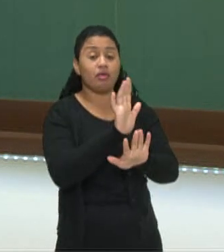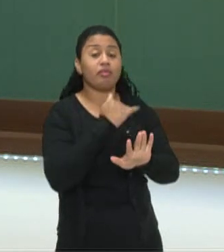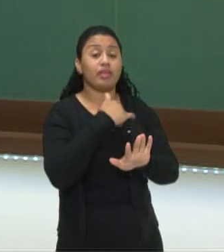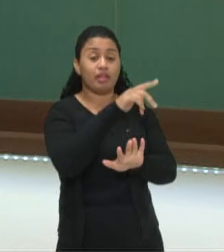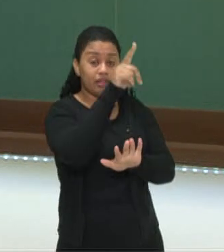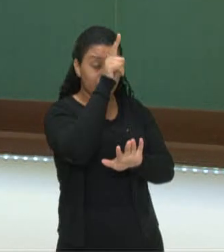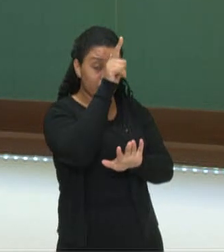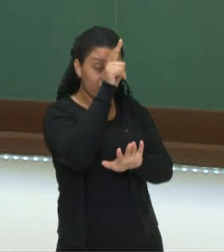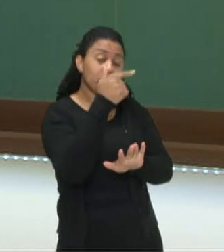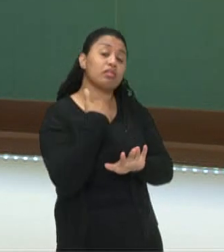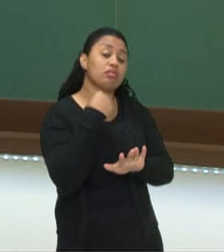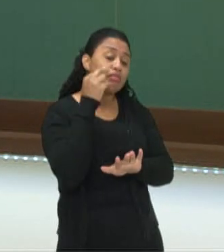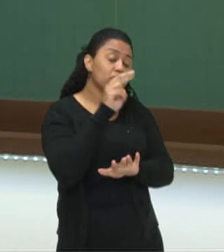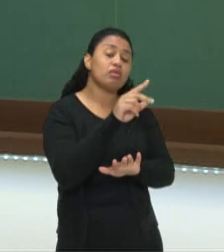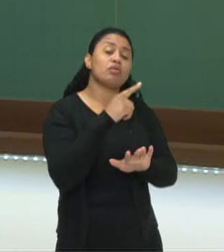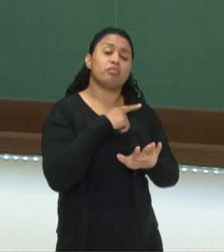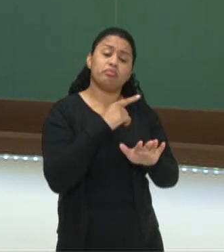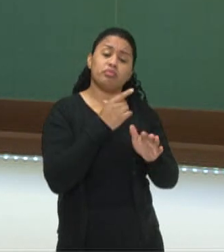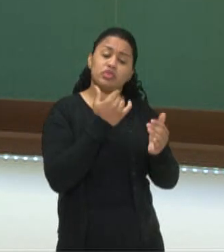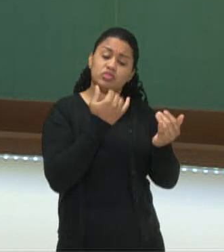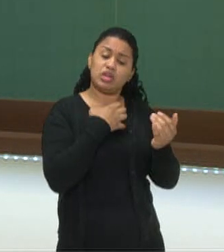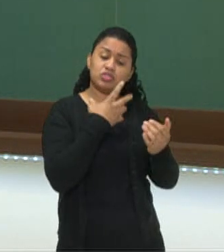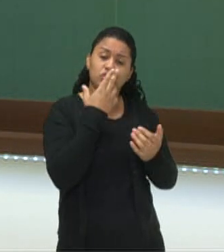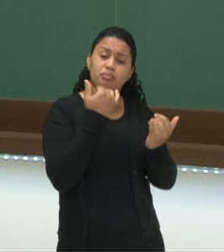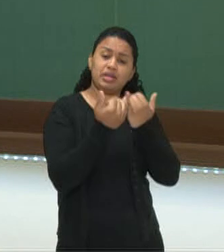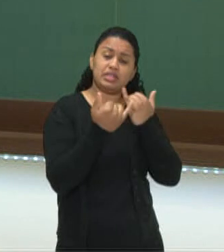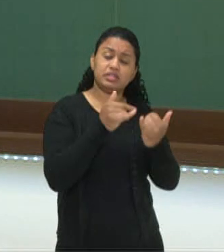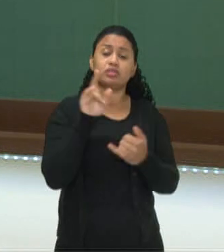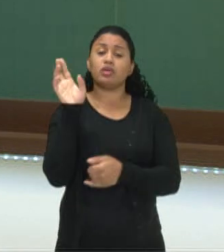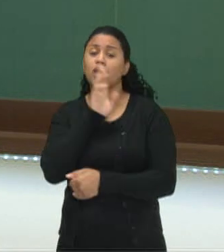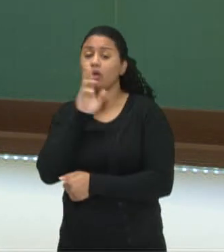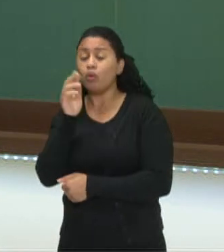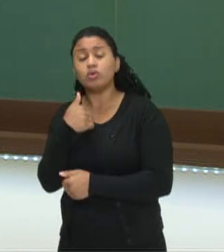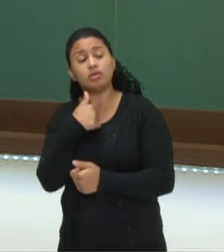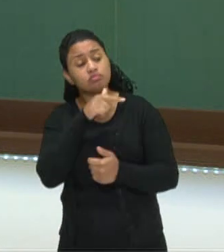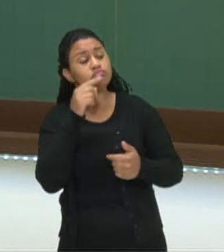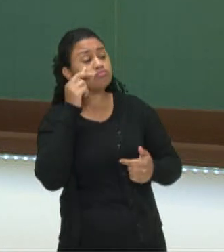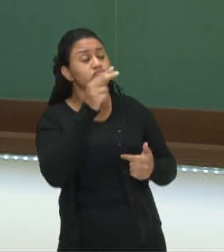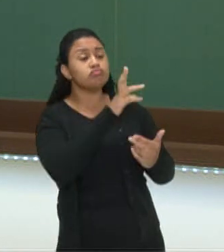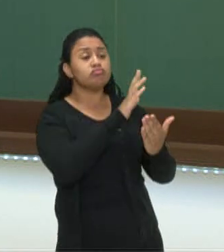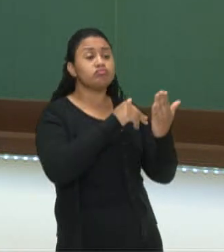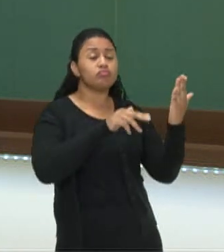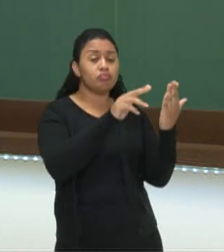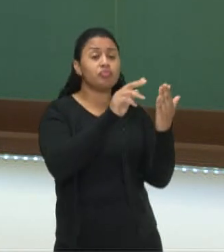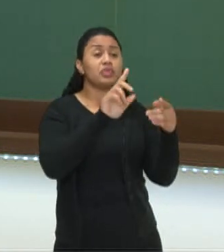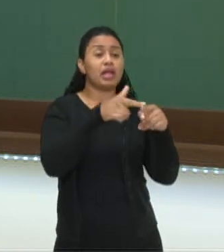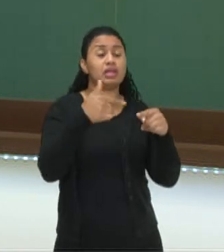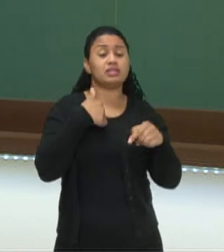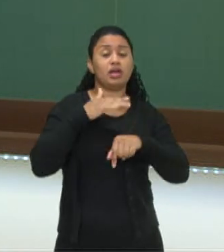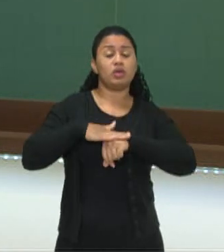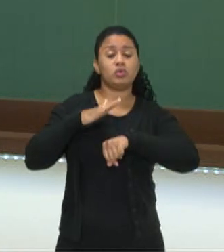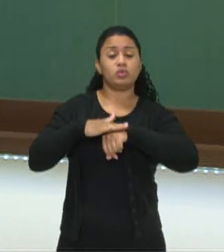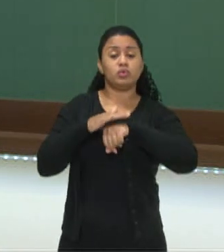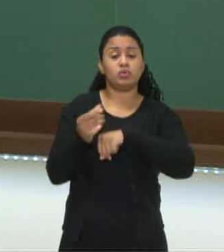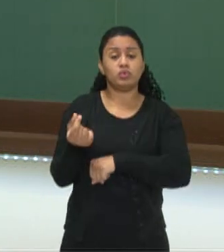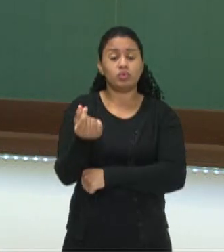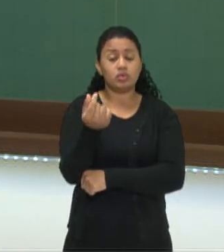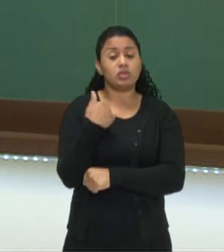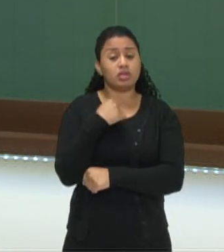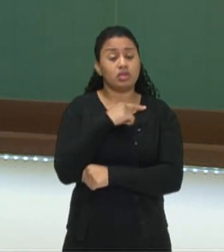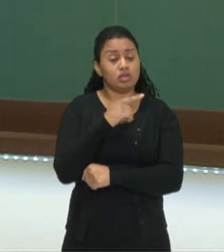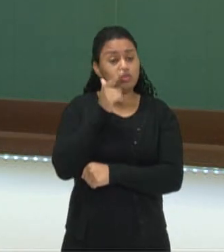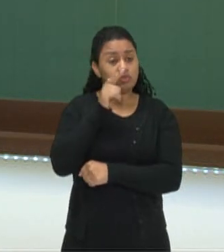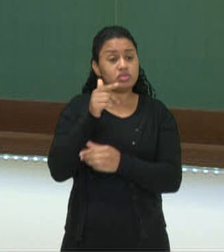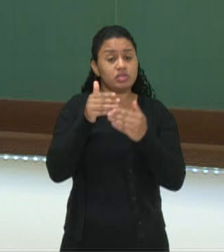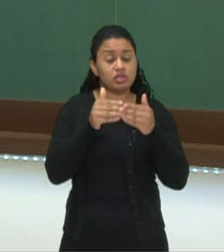muito parecido com o território russo, ele tinha uma paixão pelo seu antigo país. E nós vemos que com essa independência financeira que ele obteve, ele pôde se dedicar à pintura e ele